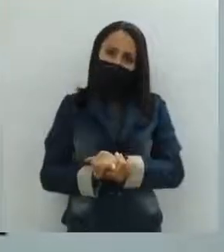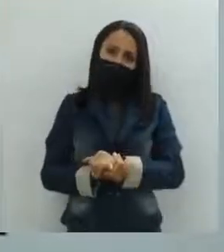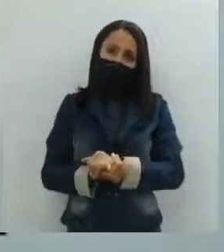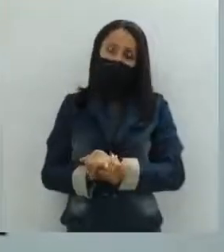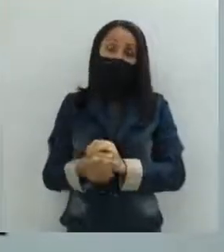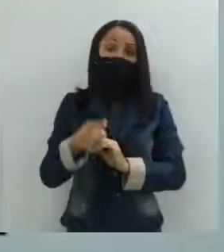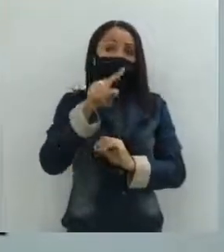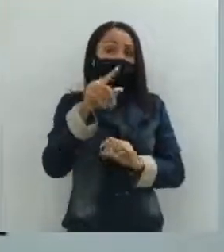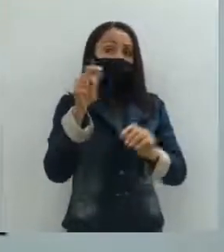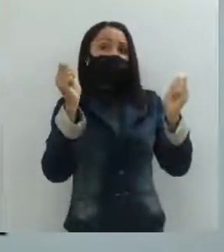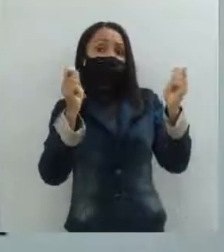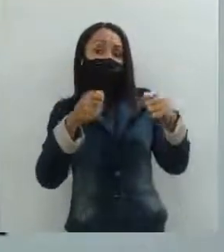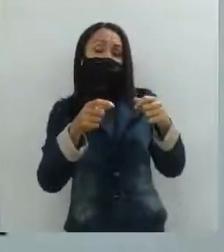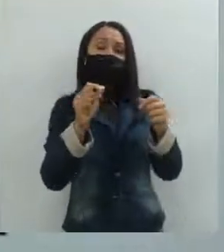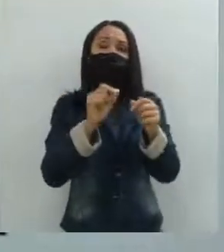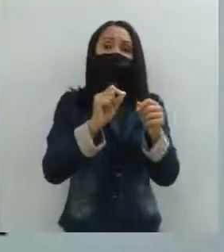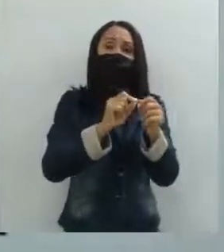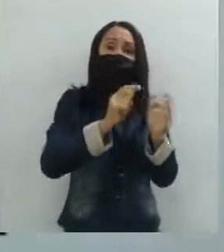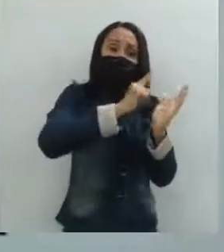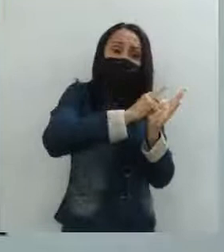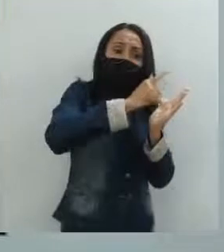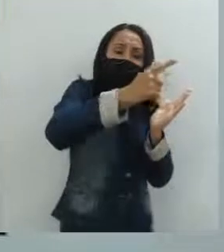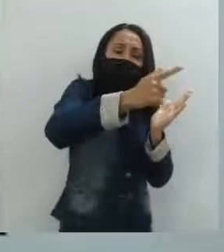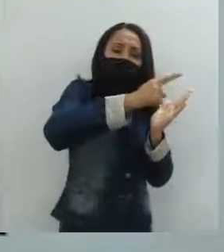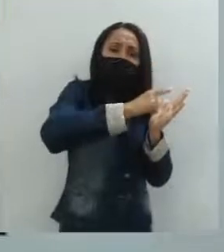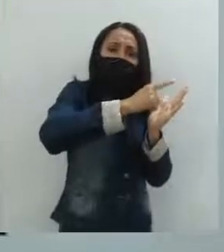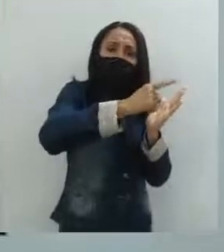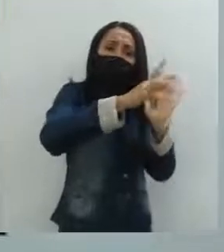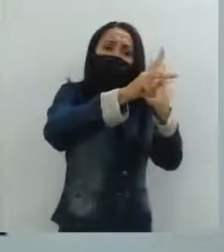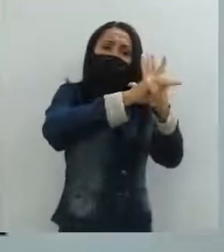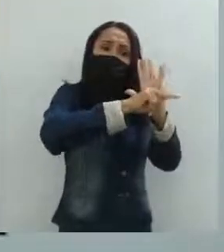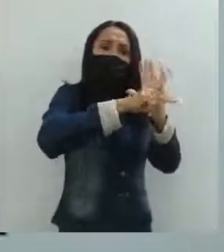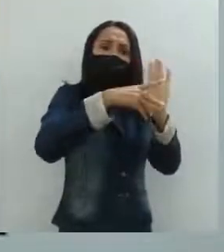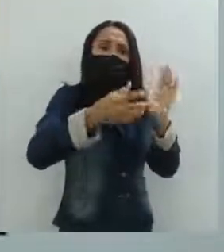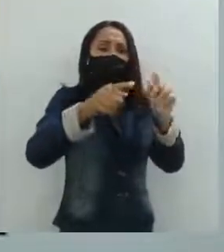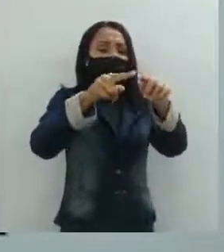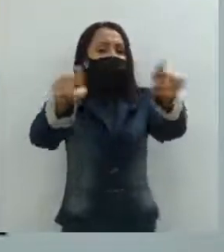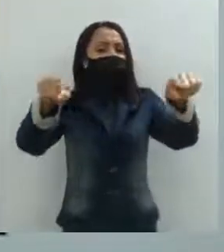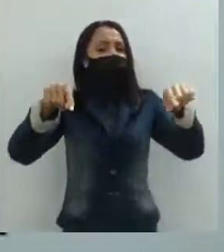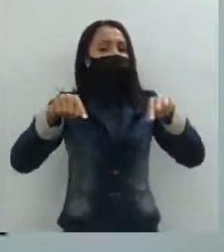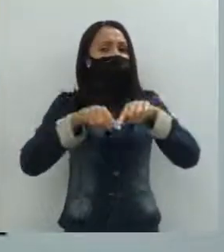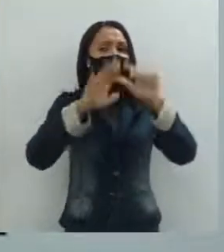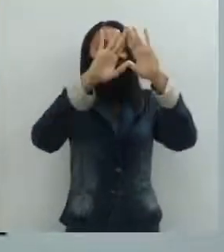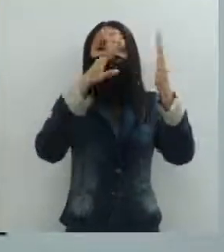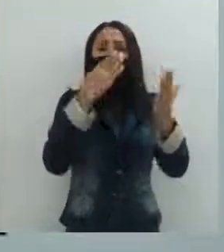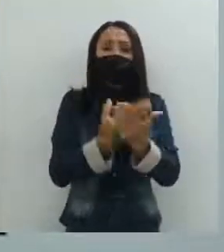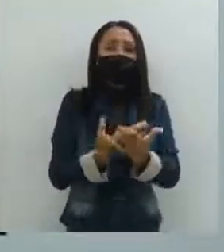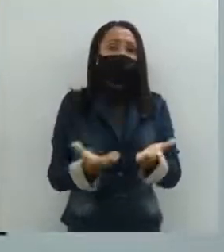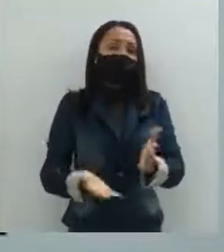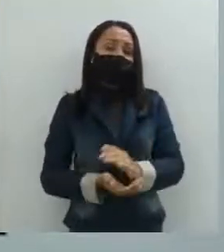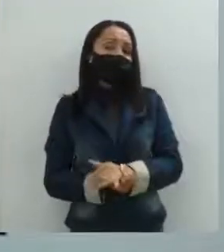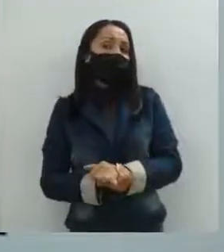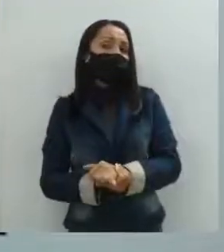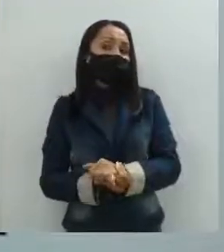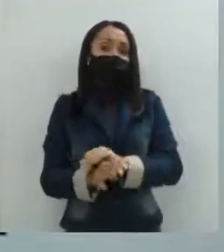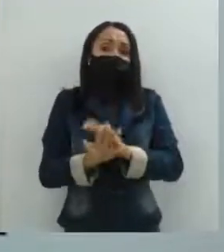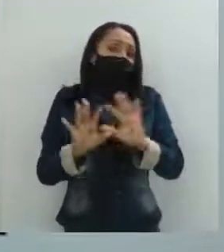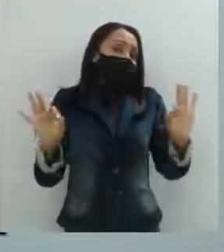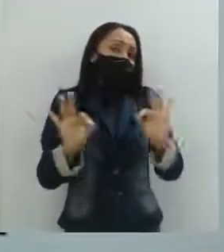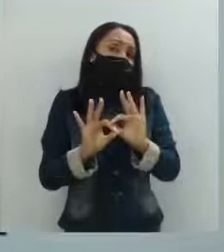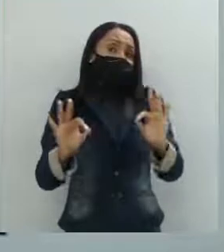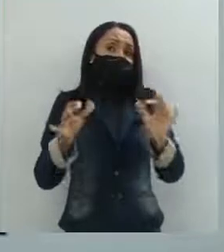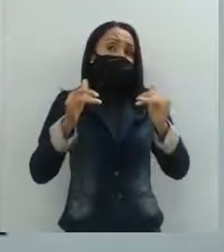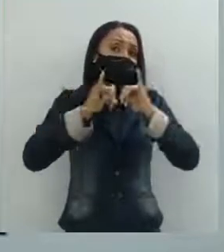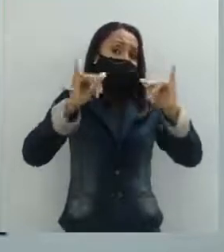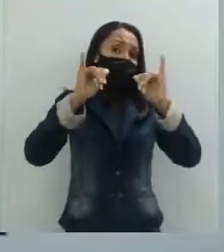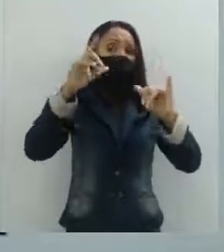Que vocês poderiam fazer um jornalzinho lá na sua escola, em sua sala de aula. Que tal as informações do